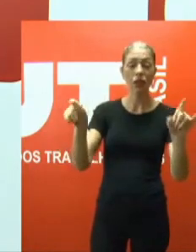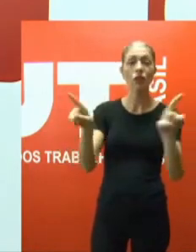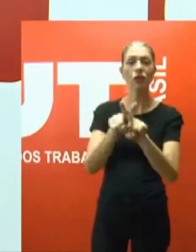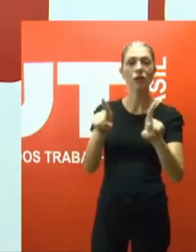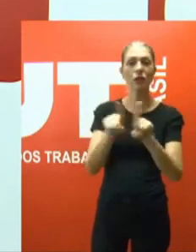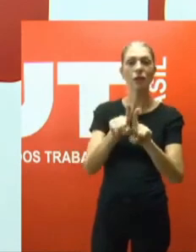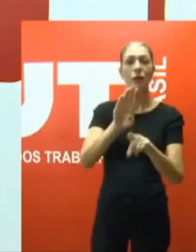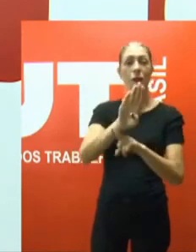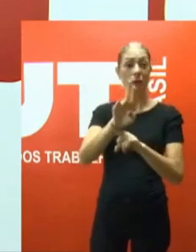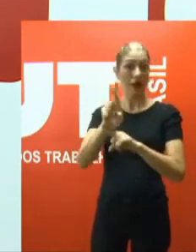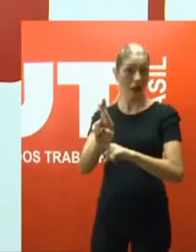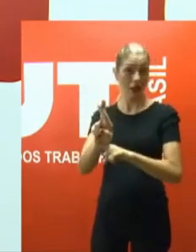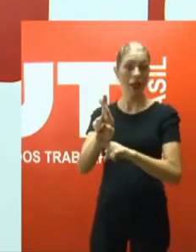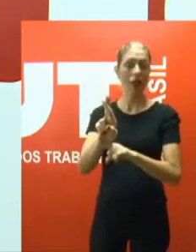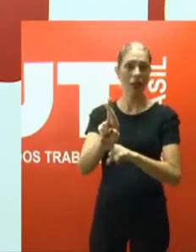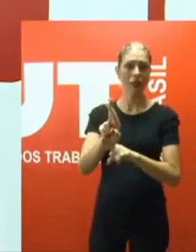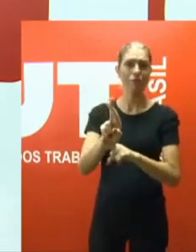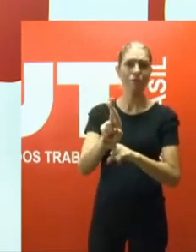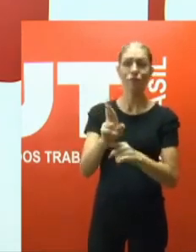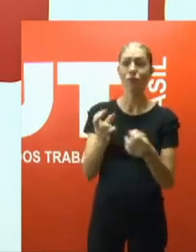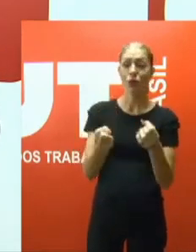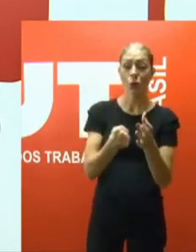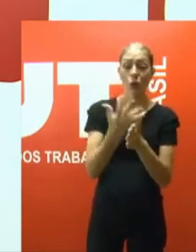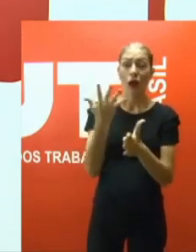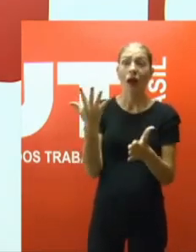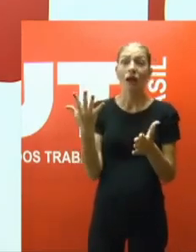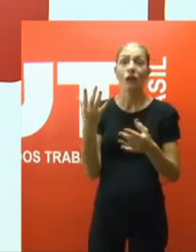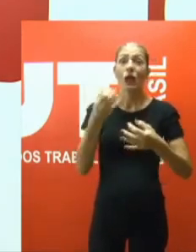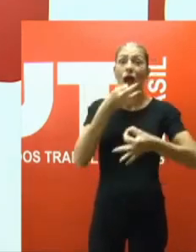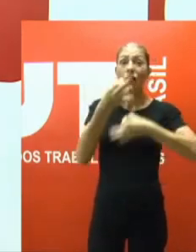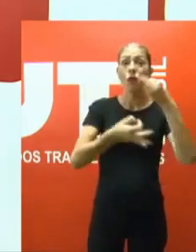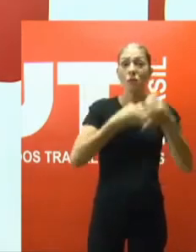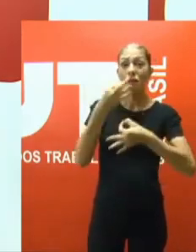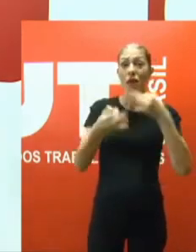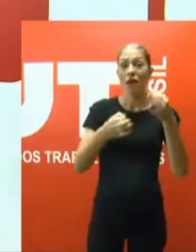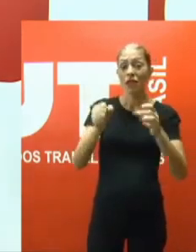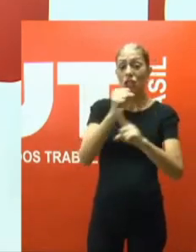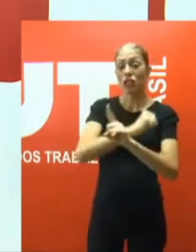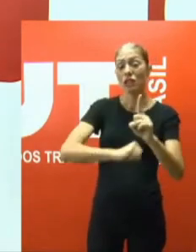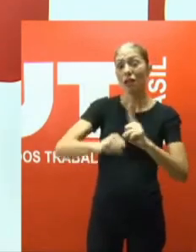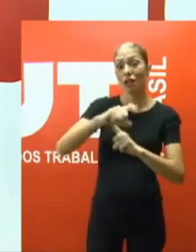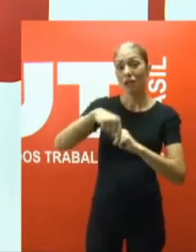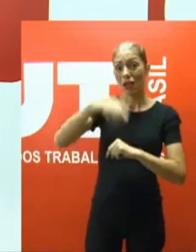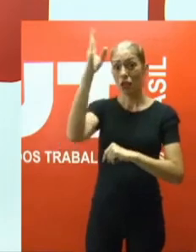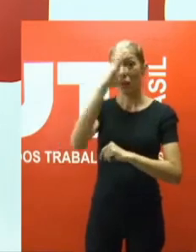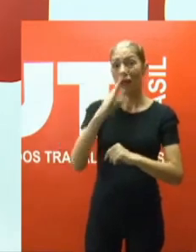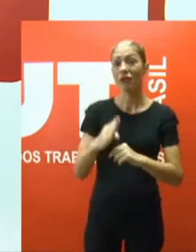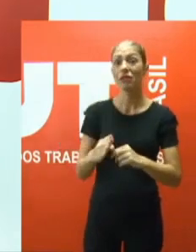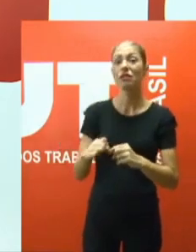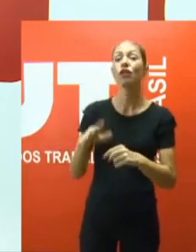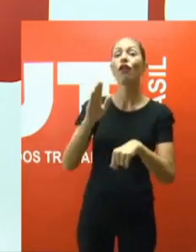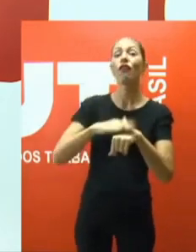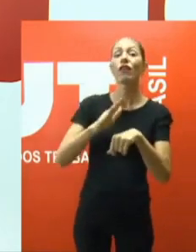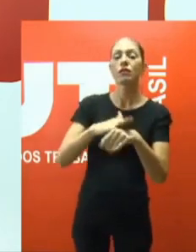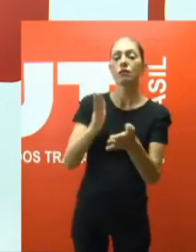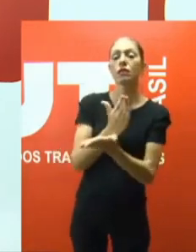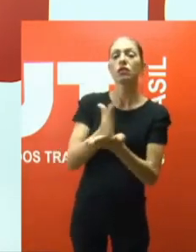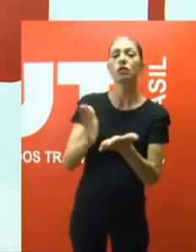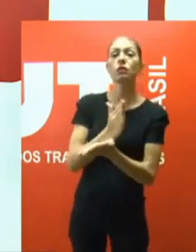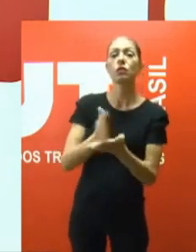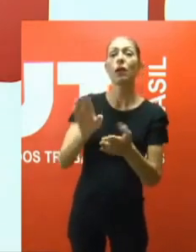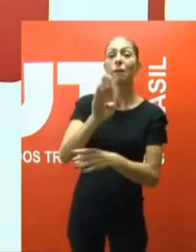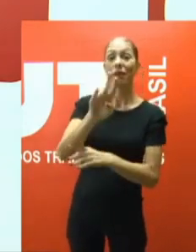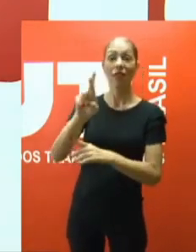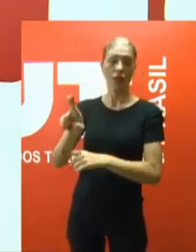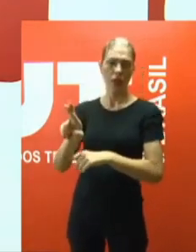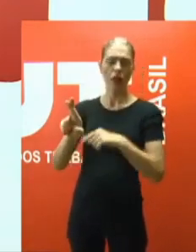da BR. Veja, qual era o argumento utilizado para a sociedade brasileira para fatiar a BR? Era de